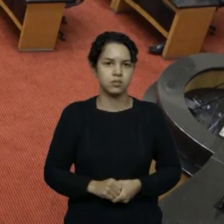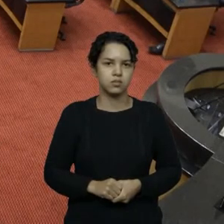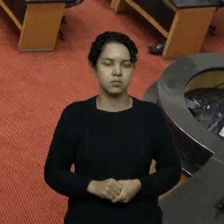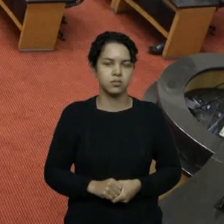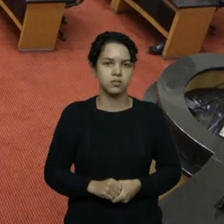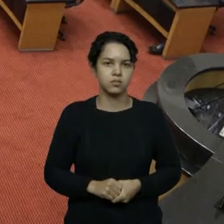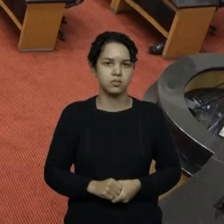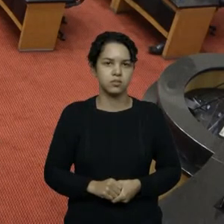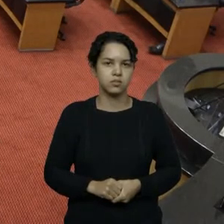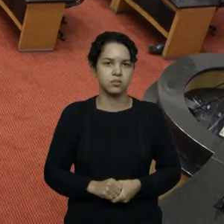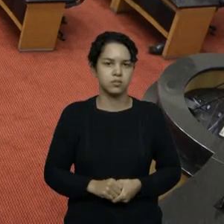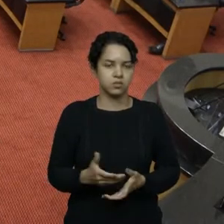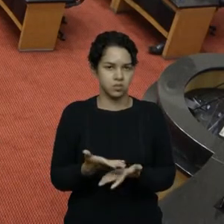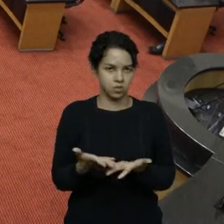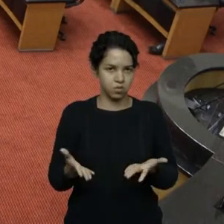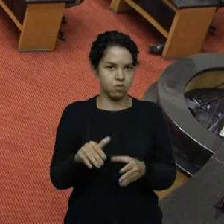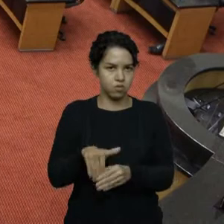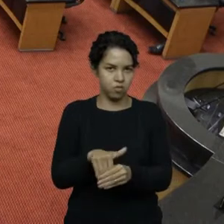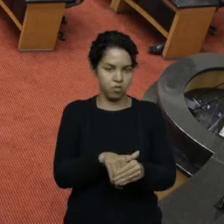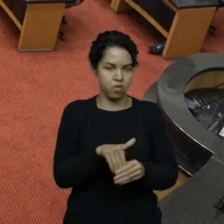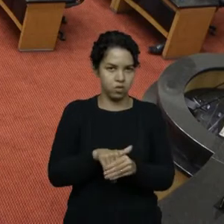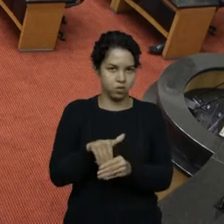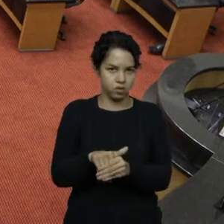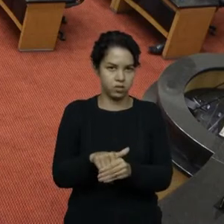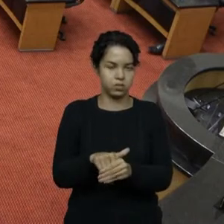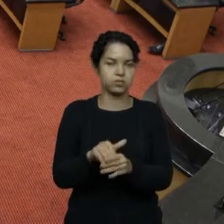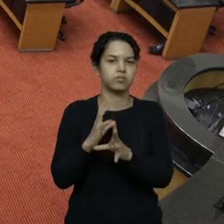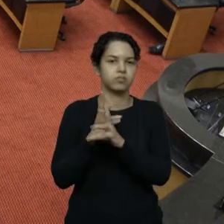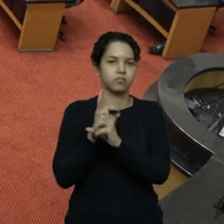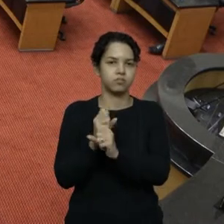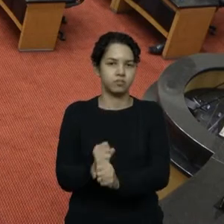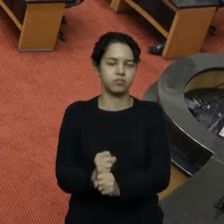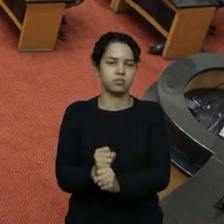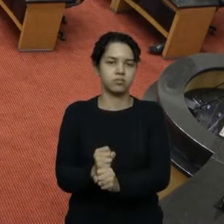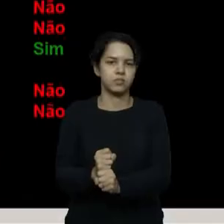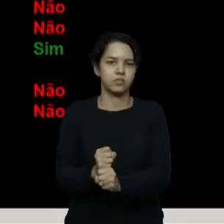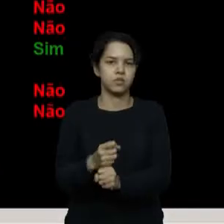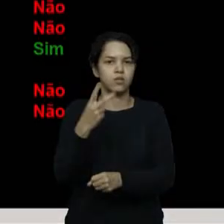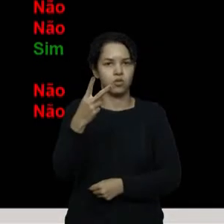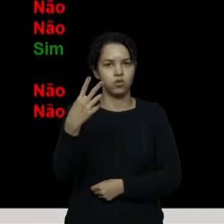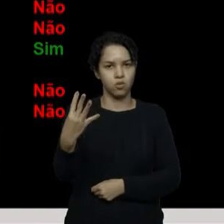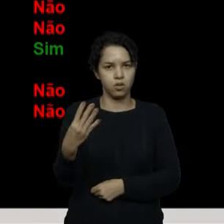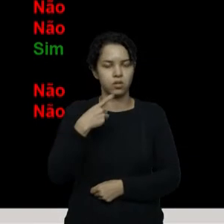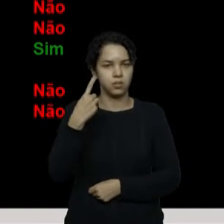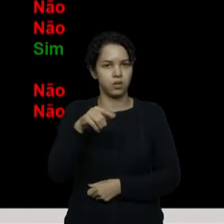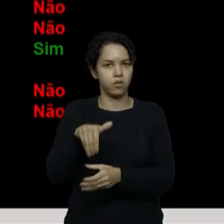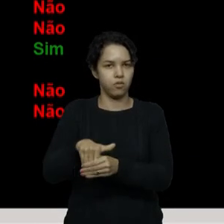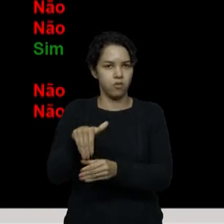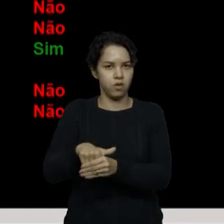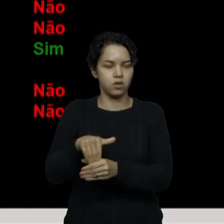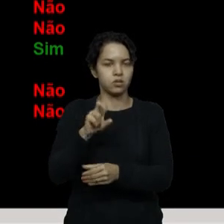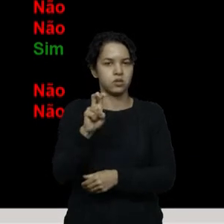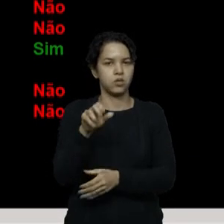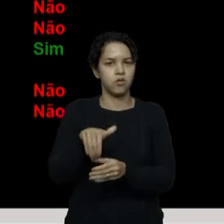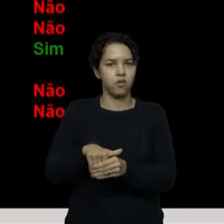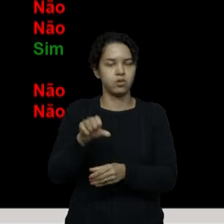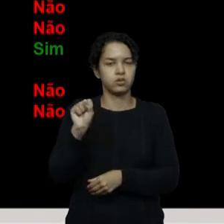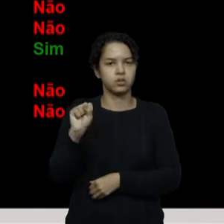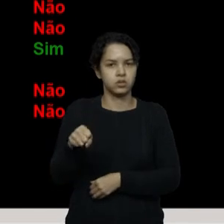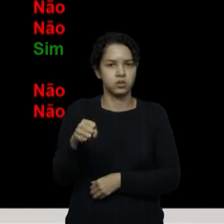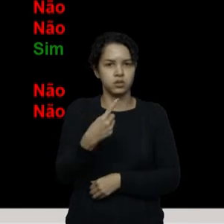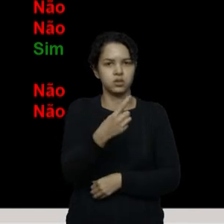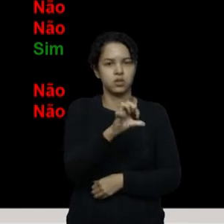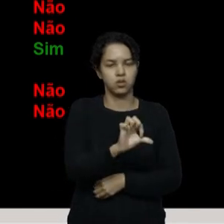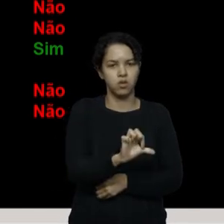a todos os senhores deputados votaram com a Lemos o resultado botar um 24 horas Deputado 5.5